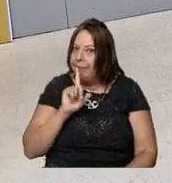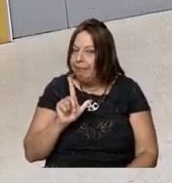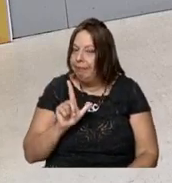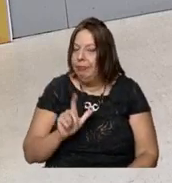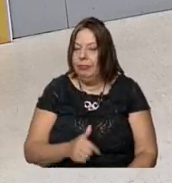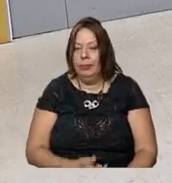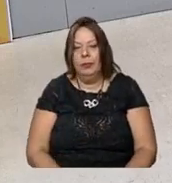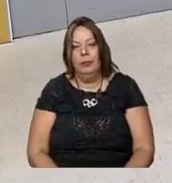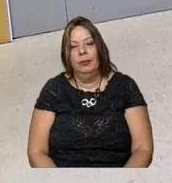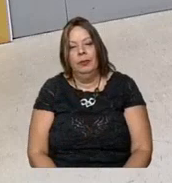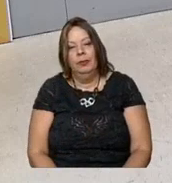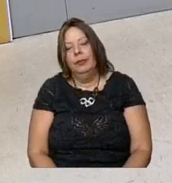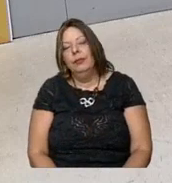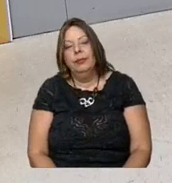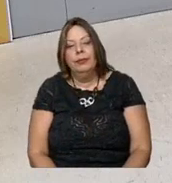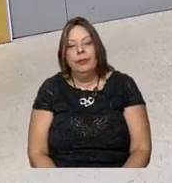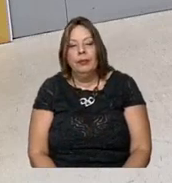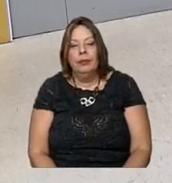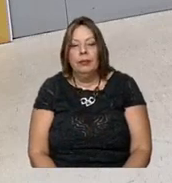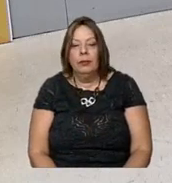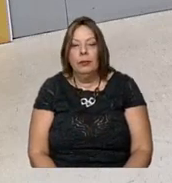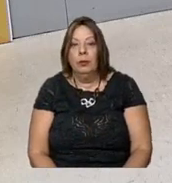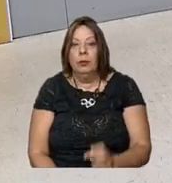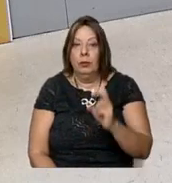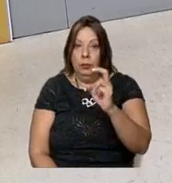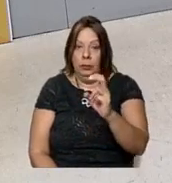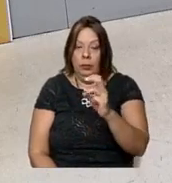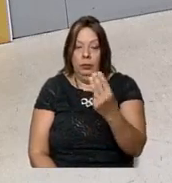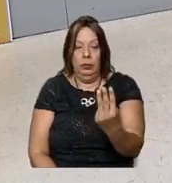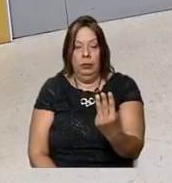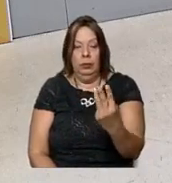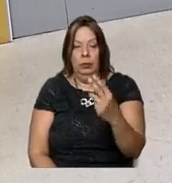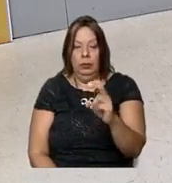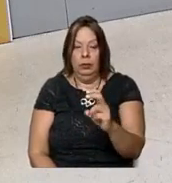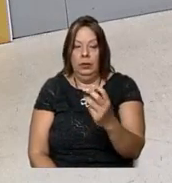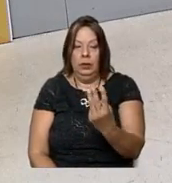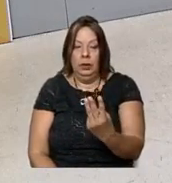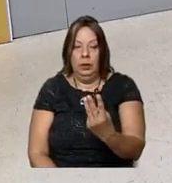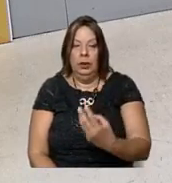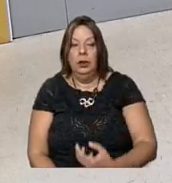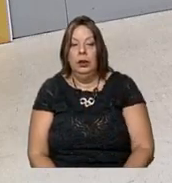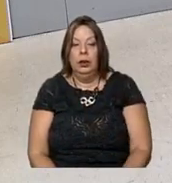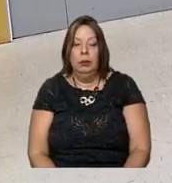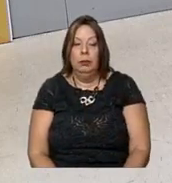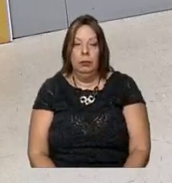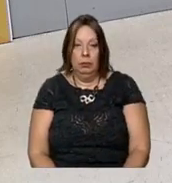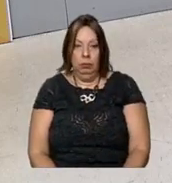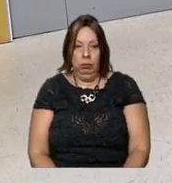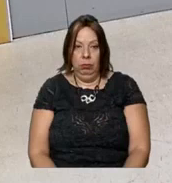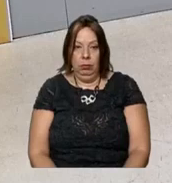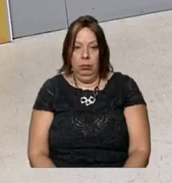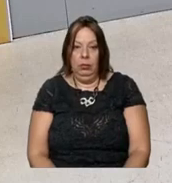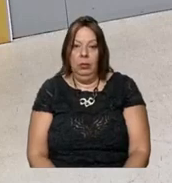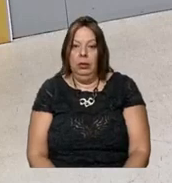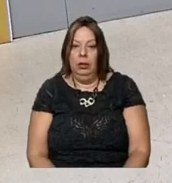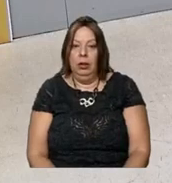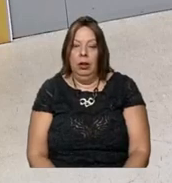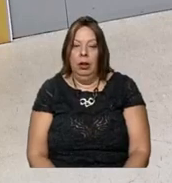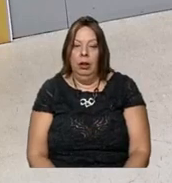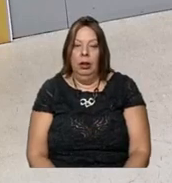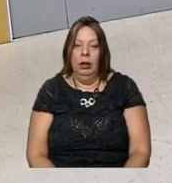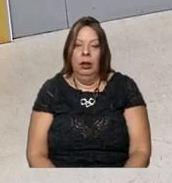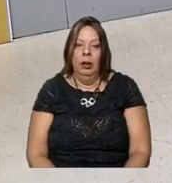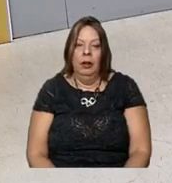pertinho, olha só, gente, chegando 53, 53, 53. Já